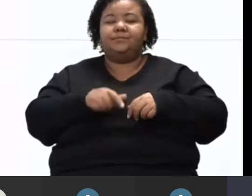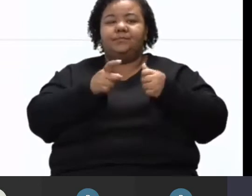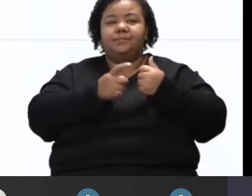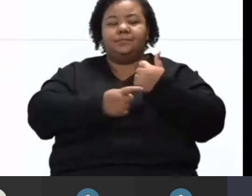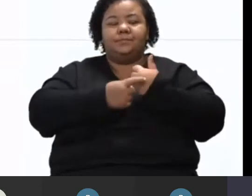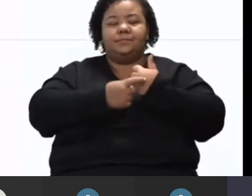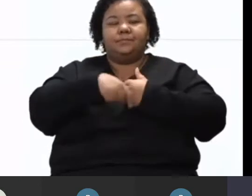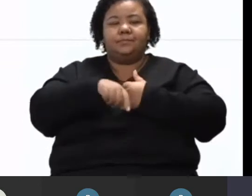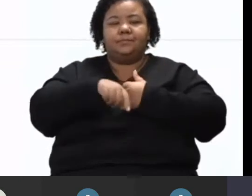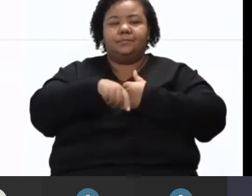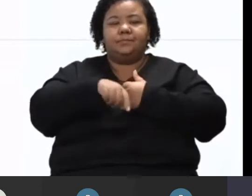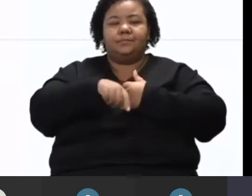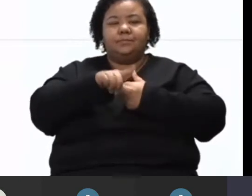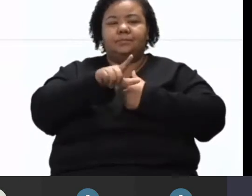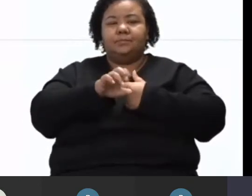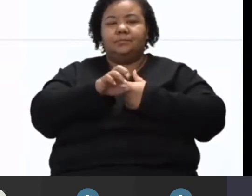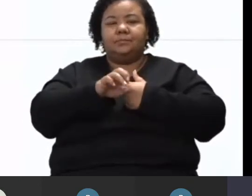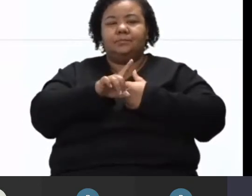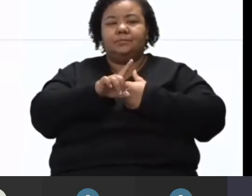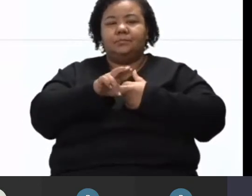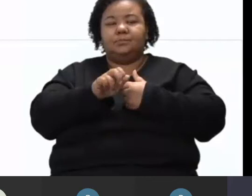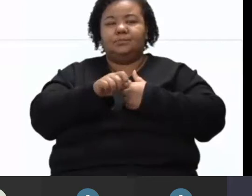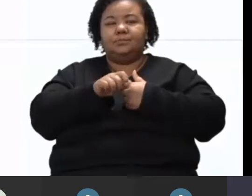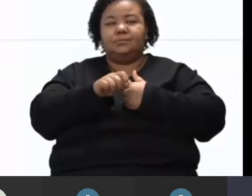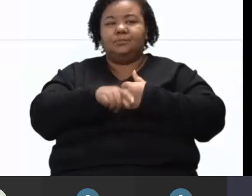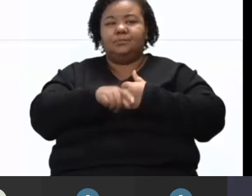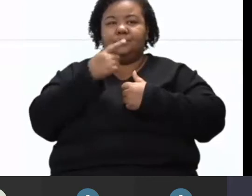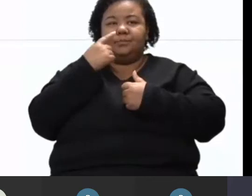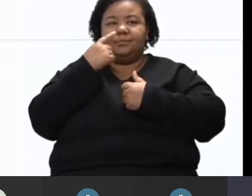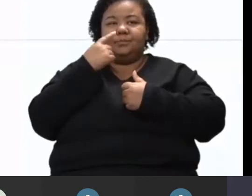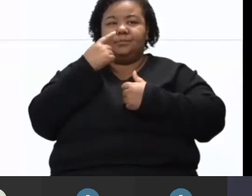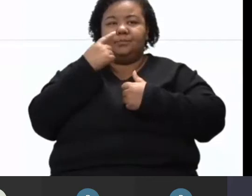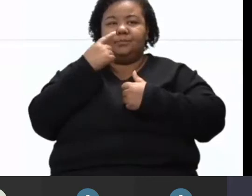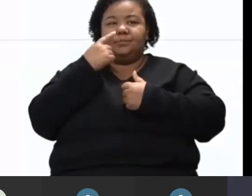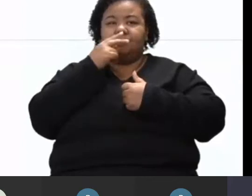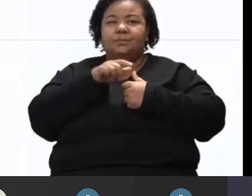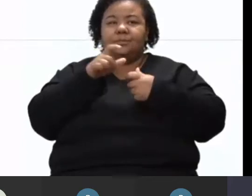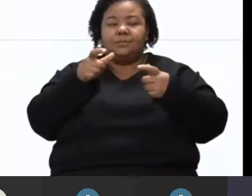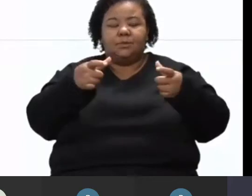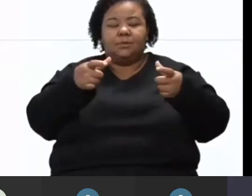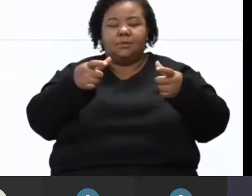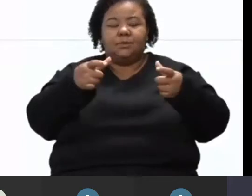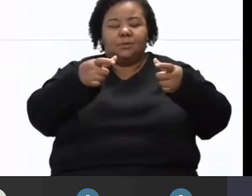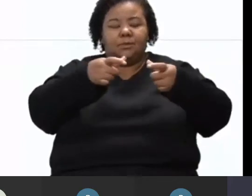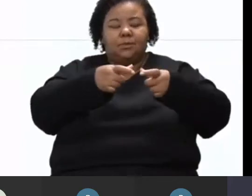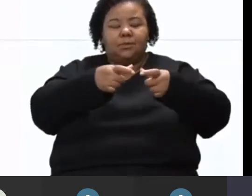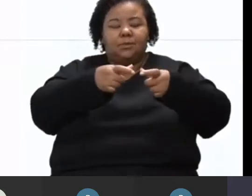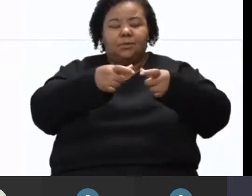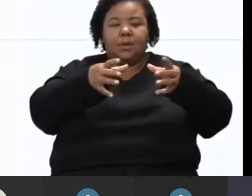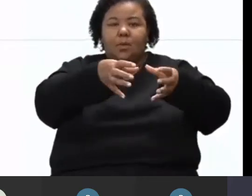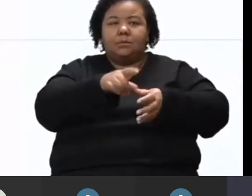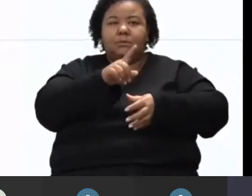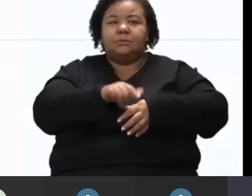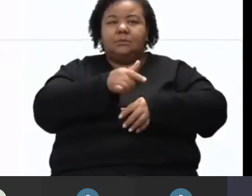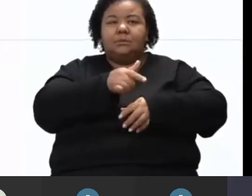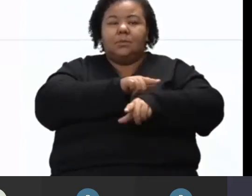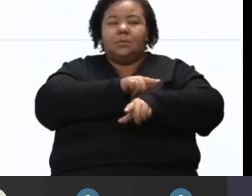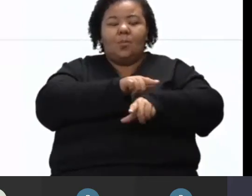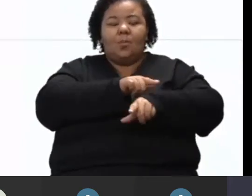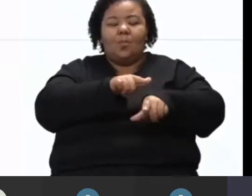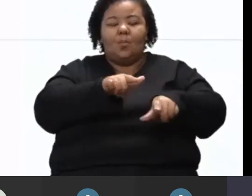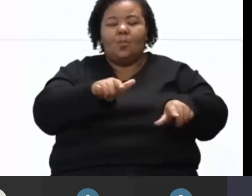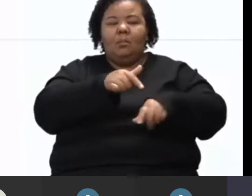célula leveduriforme, aqui nós temos uma levedura. Repare no aspecto da colônia. A colônia, ela tem um aspecto